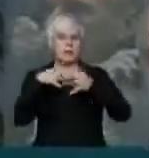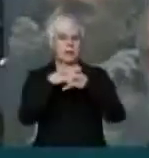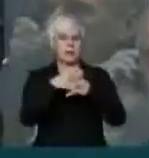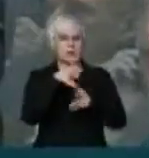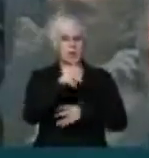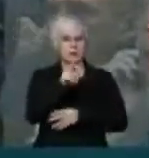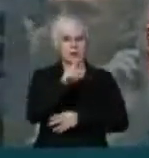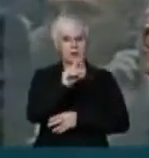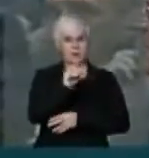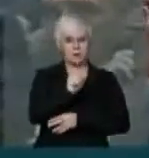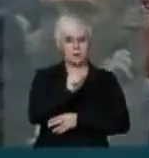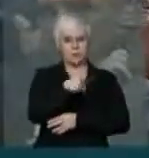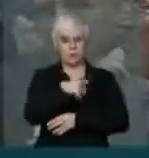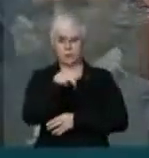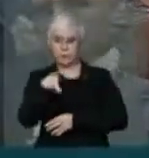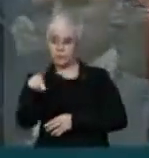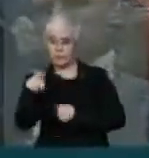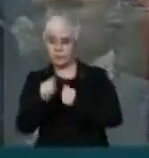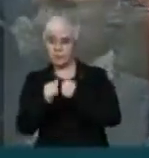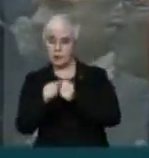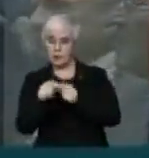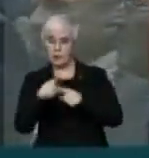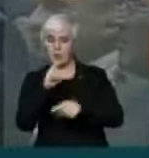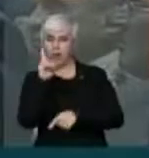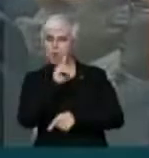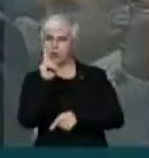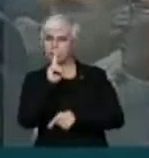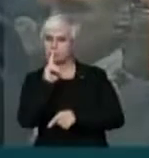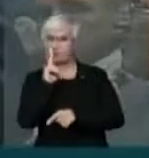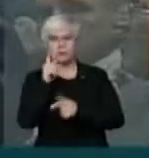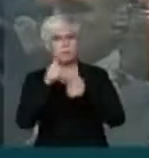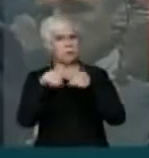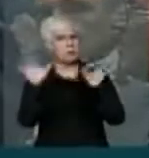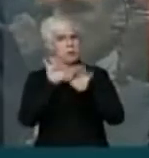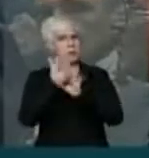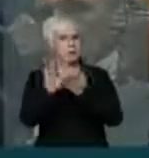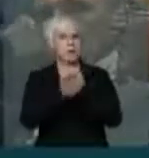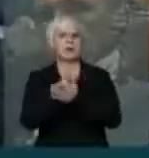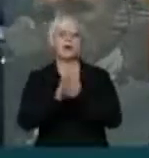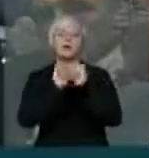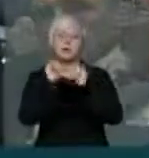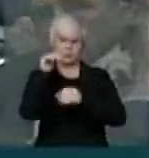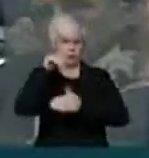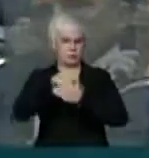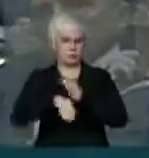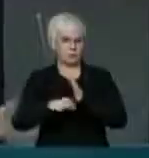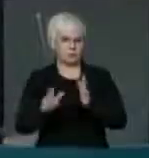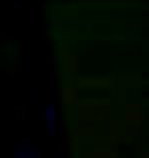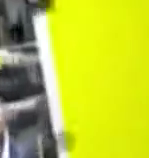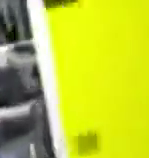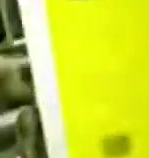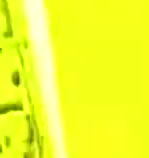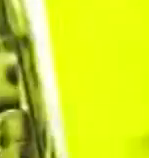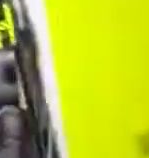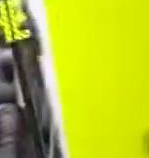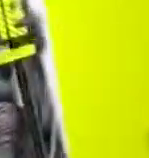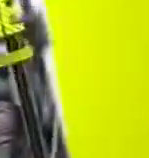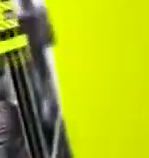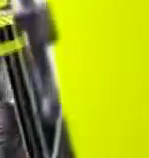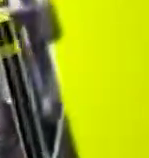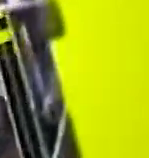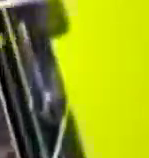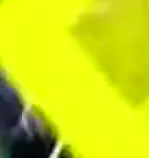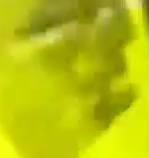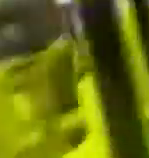PP no mérito no primeiro momento, mas na urgência não vejo nenhum problema em votar aqui a urgência. Renan, que não